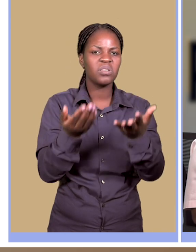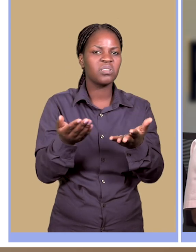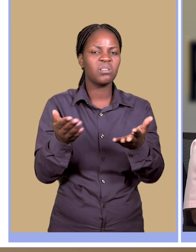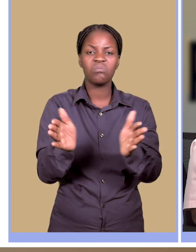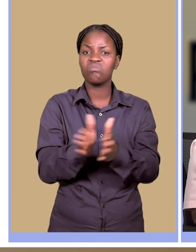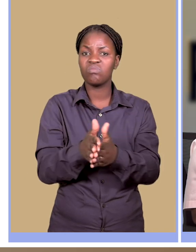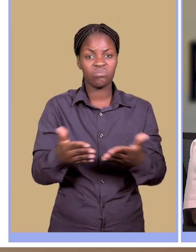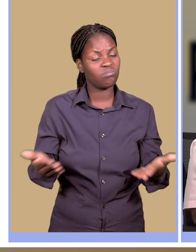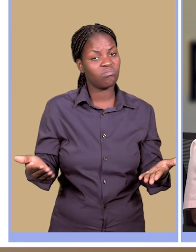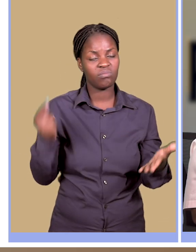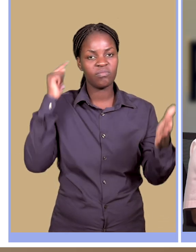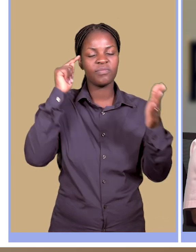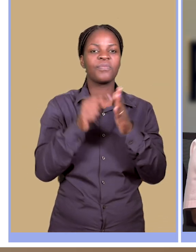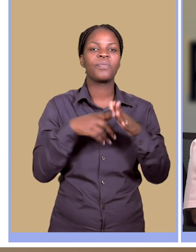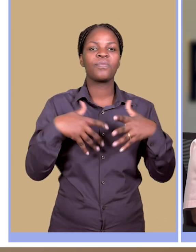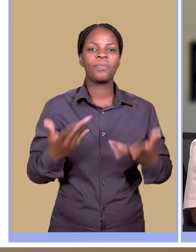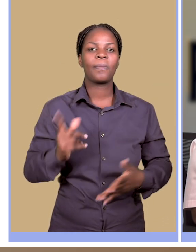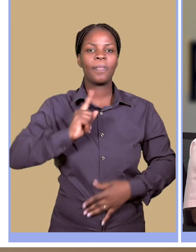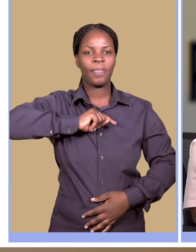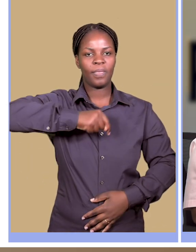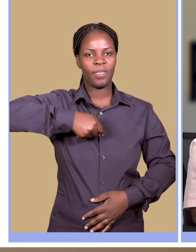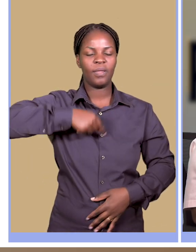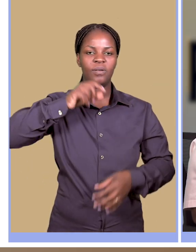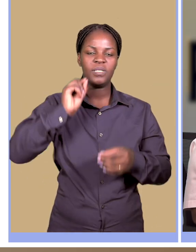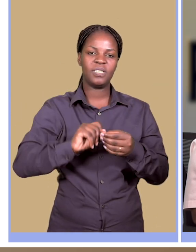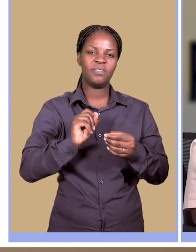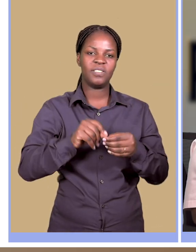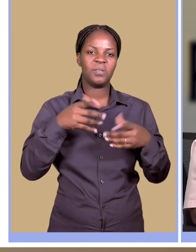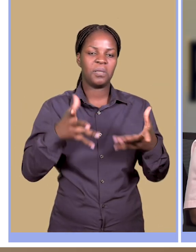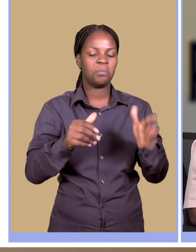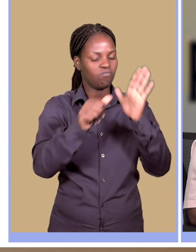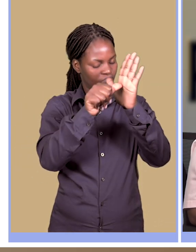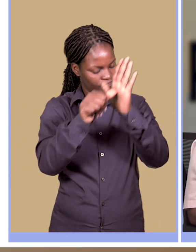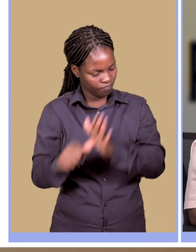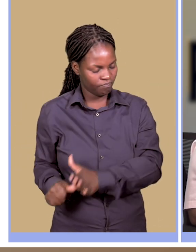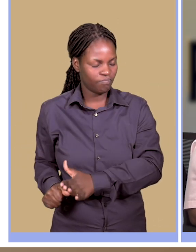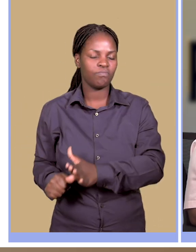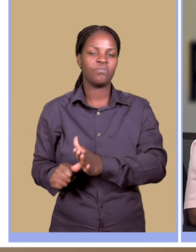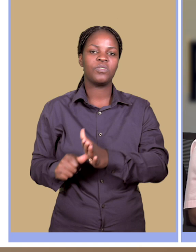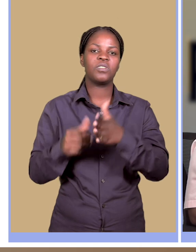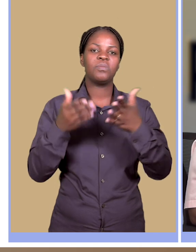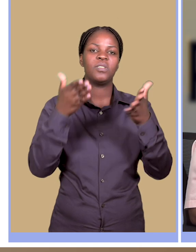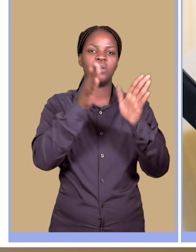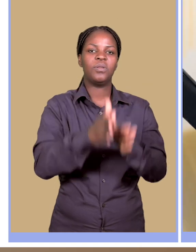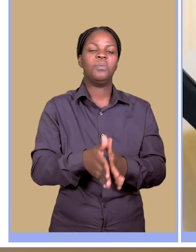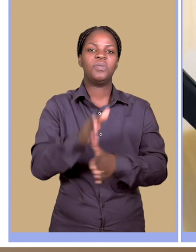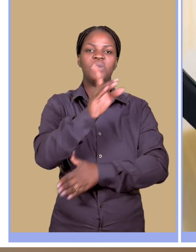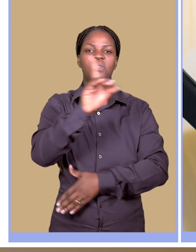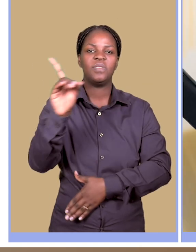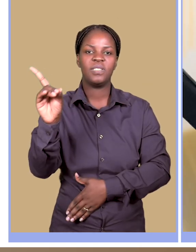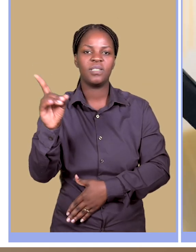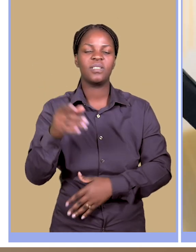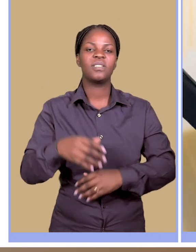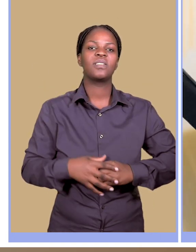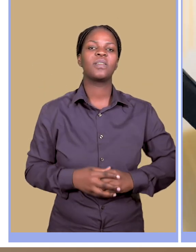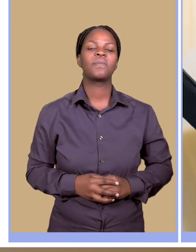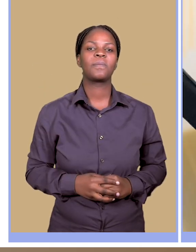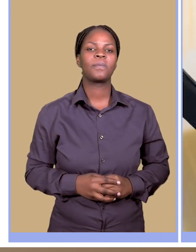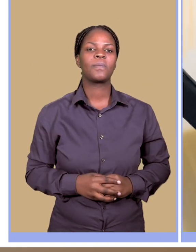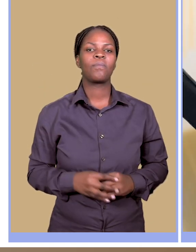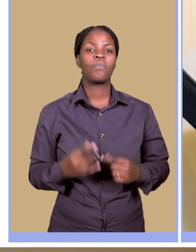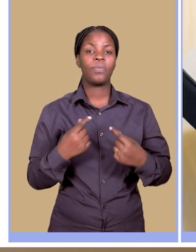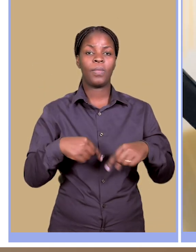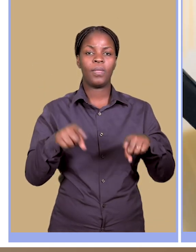conhecimento, então claramente estamos a construir esse mundo de exclusão e que pode, como você dizia, afetar